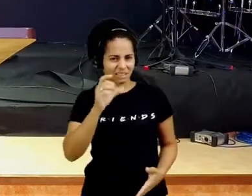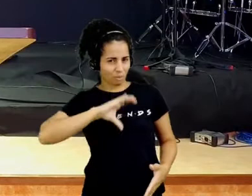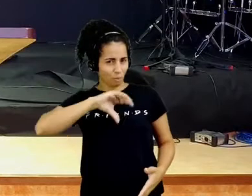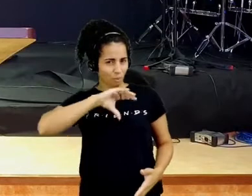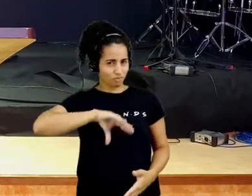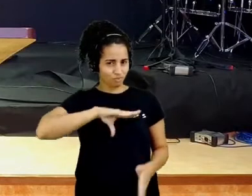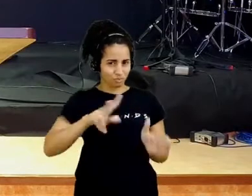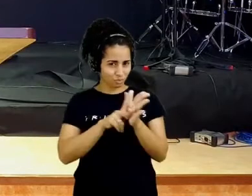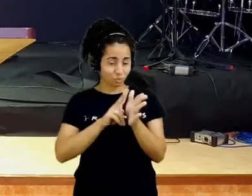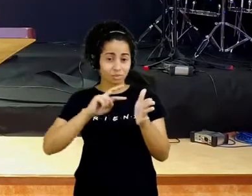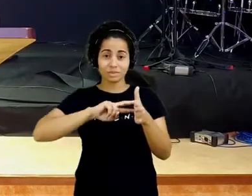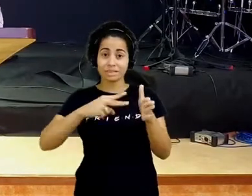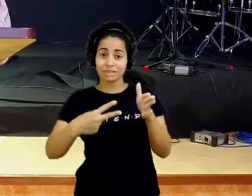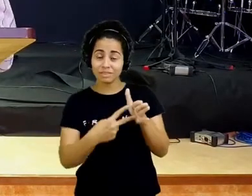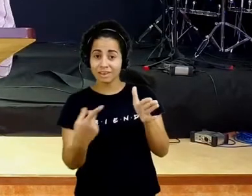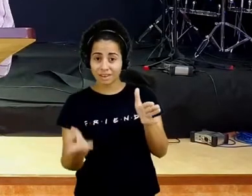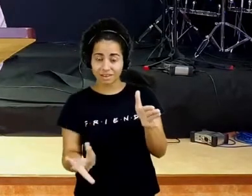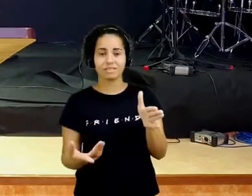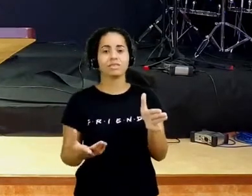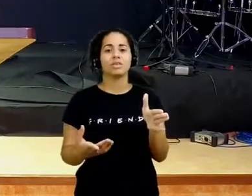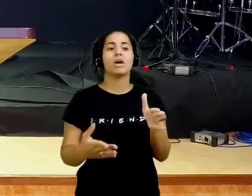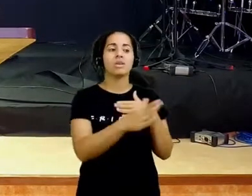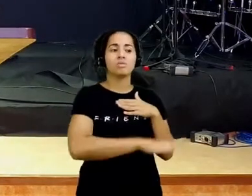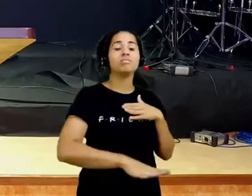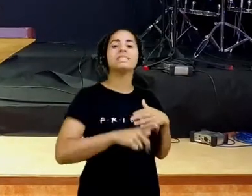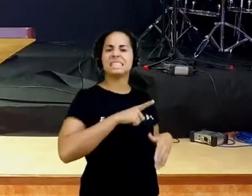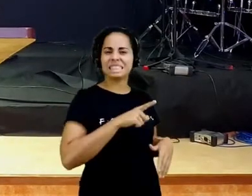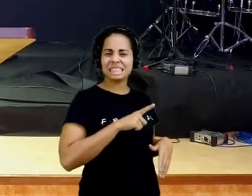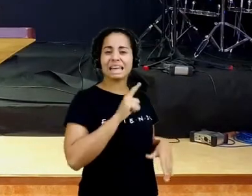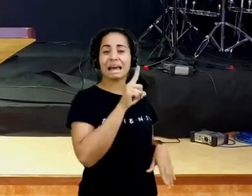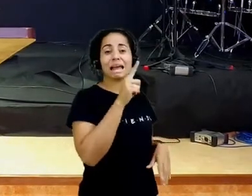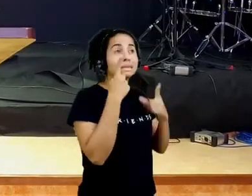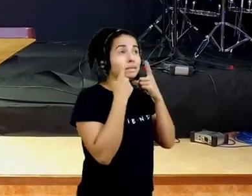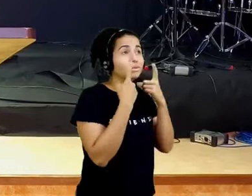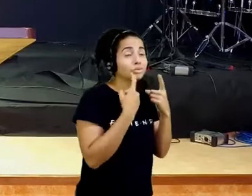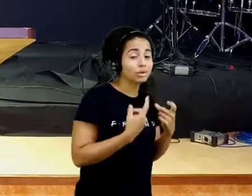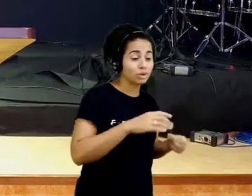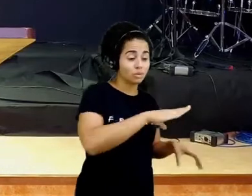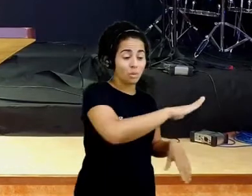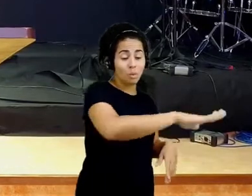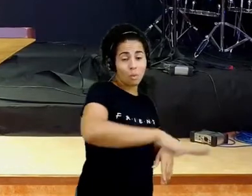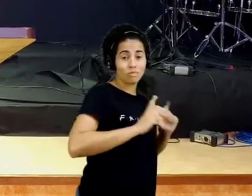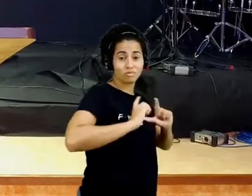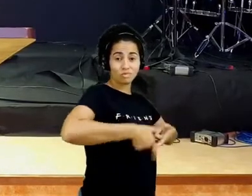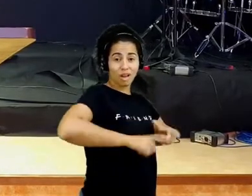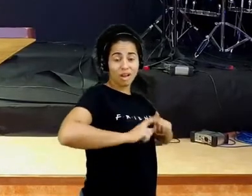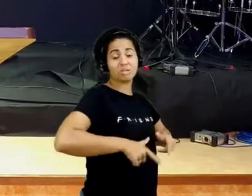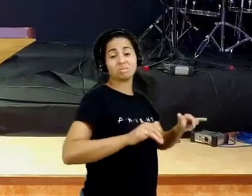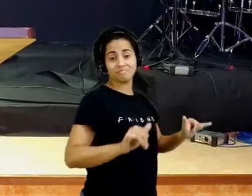e o momento vivido por Israel, por aquele povo, pelo povo de